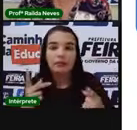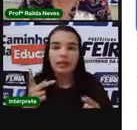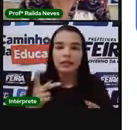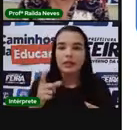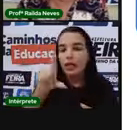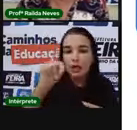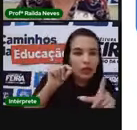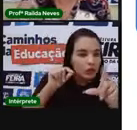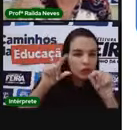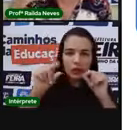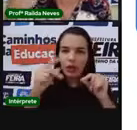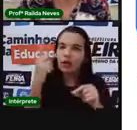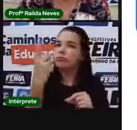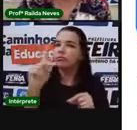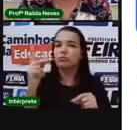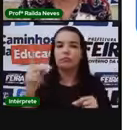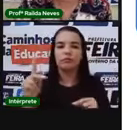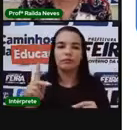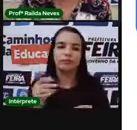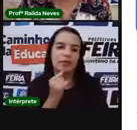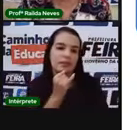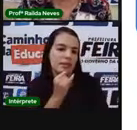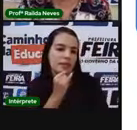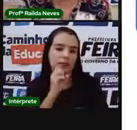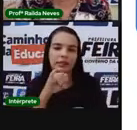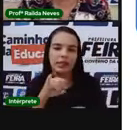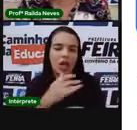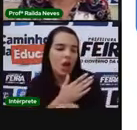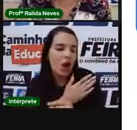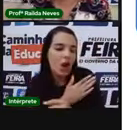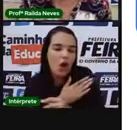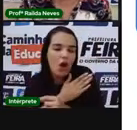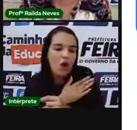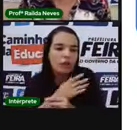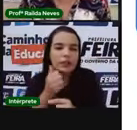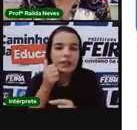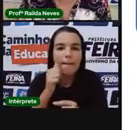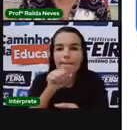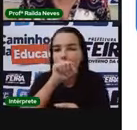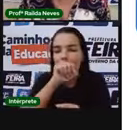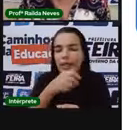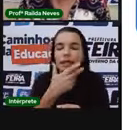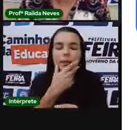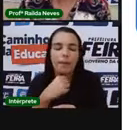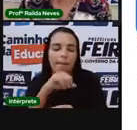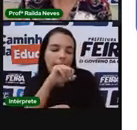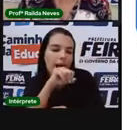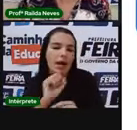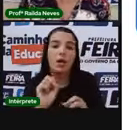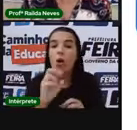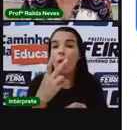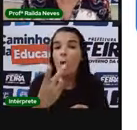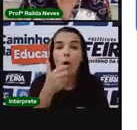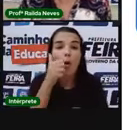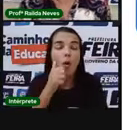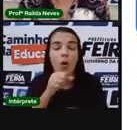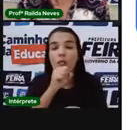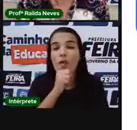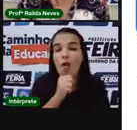pensar na pessoa que gosta, na mãe, no pai, no avô, que não pode ver, na avó, essas coisas, né?